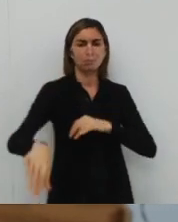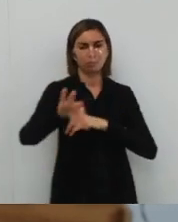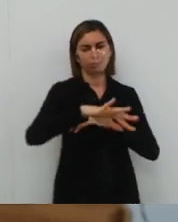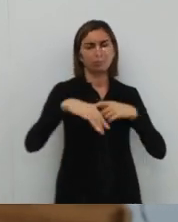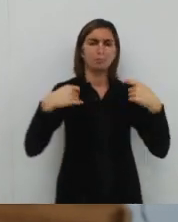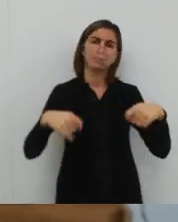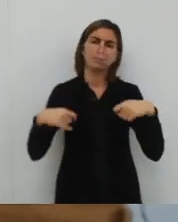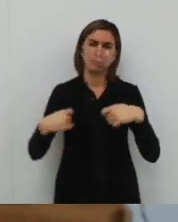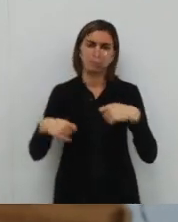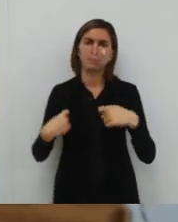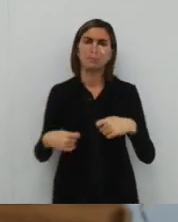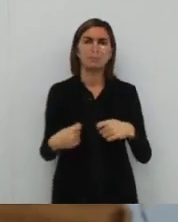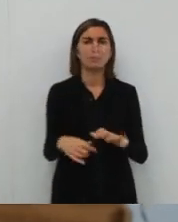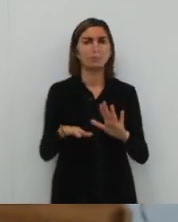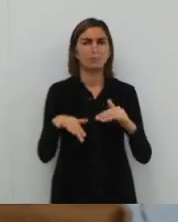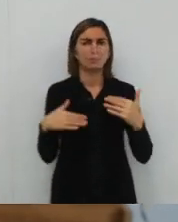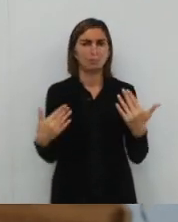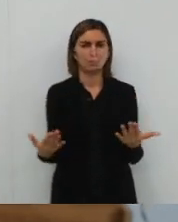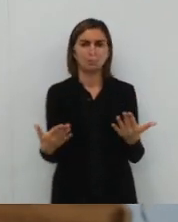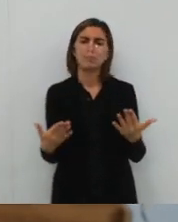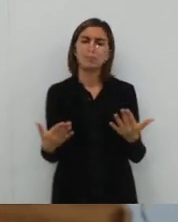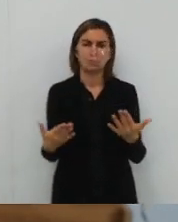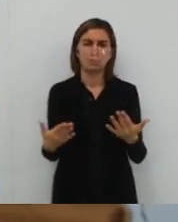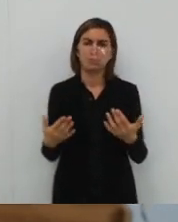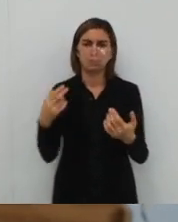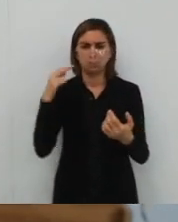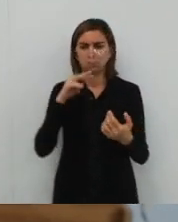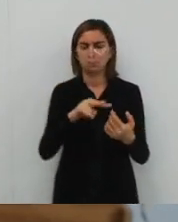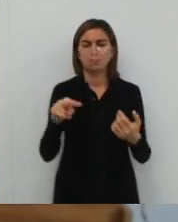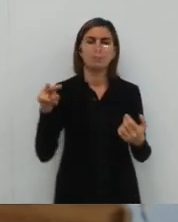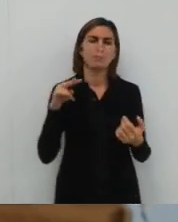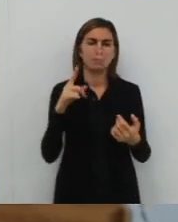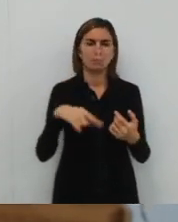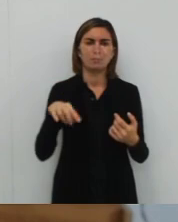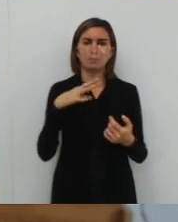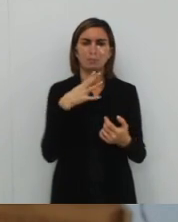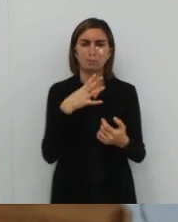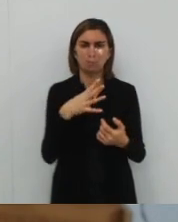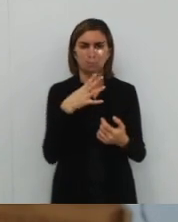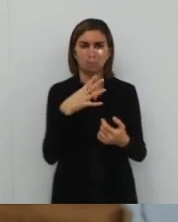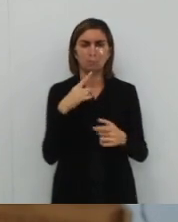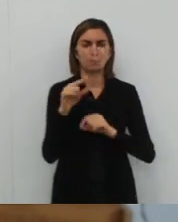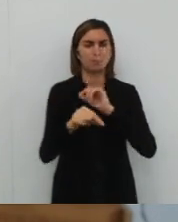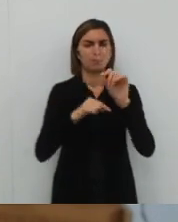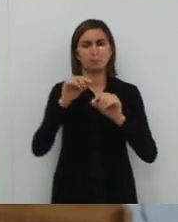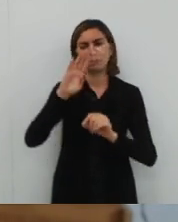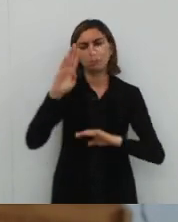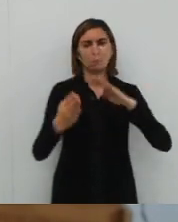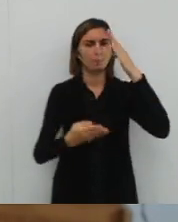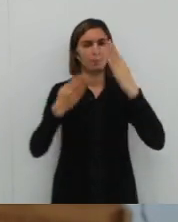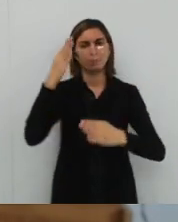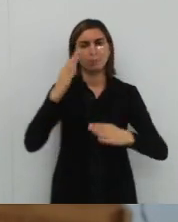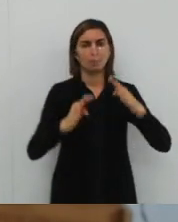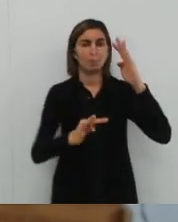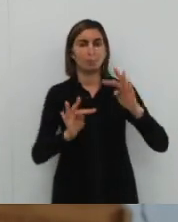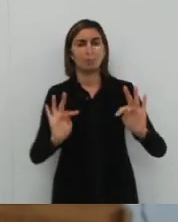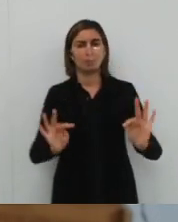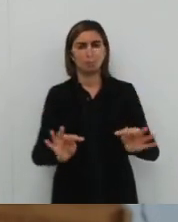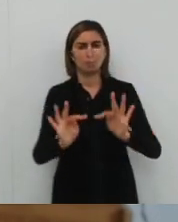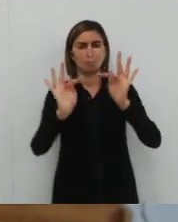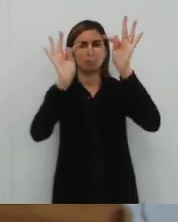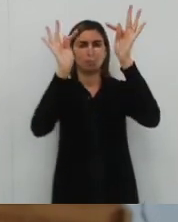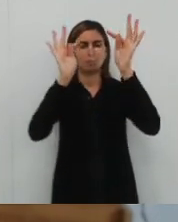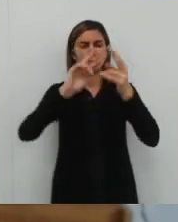necessidade sempre crescente. Então, veio com isso que nós vamos conhecer como biotecnologia genética,